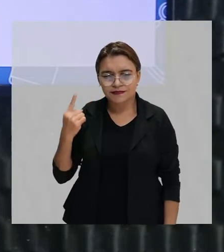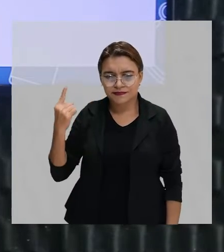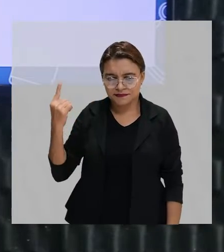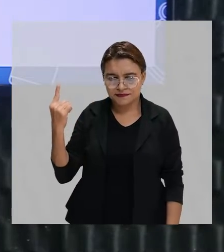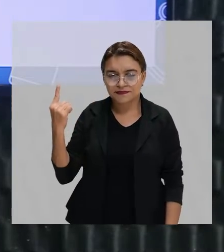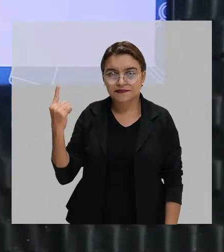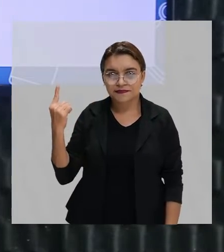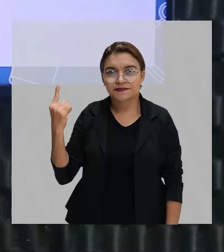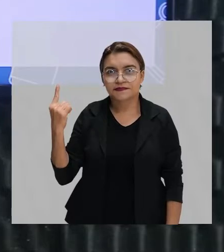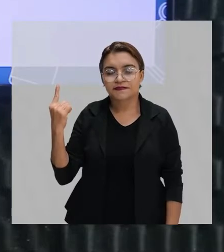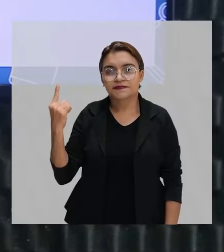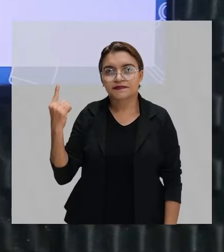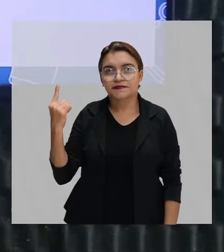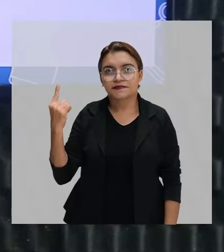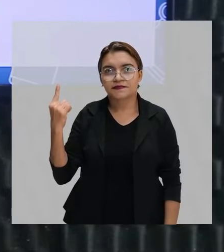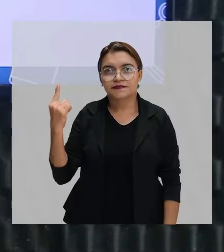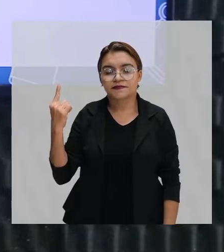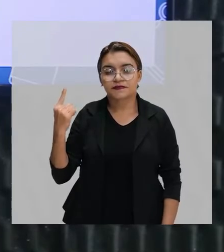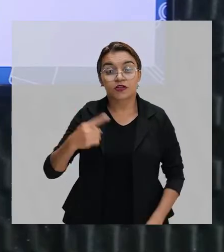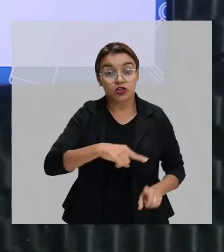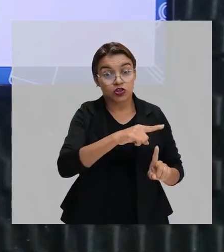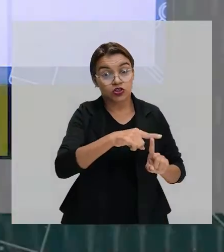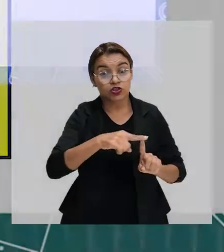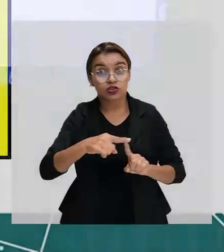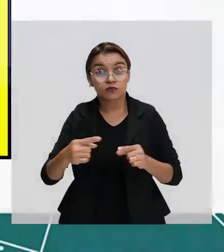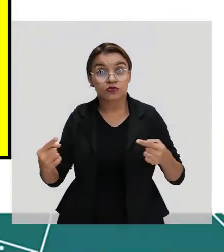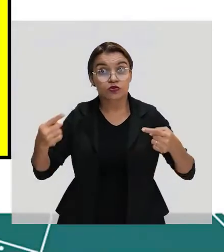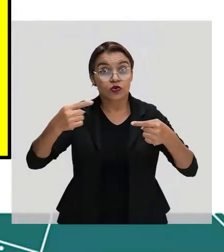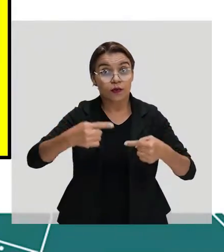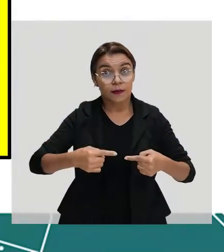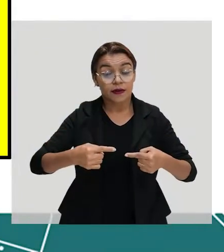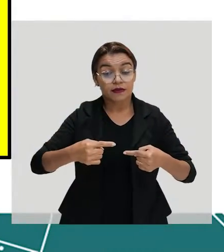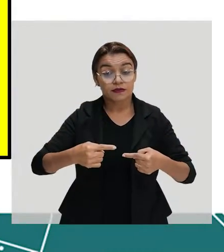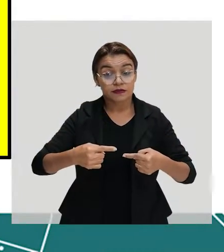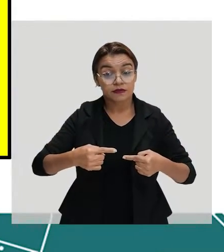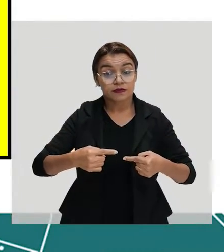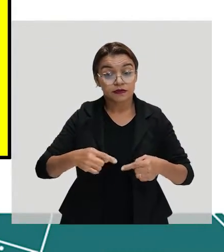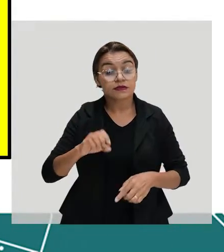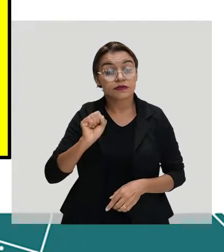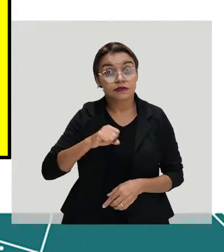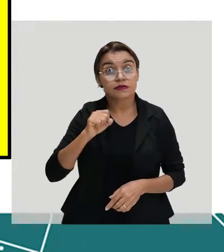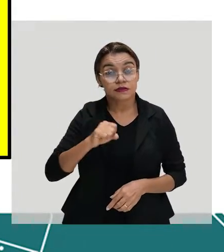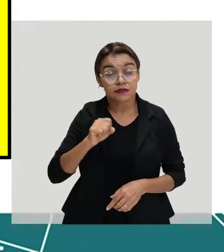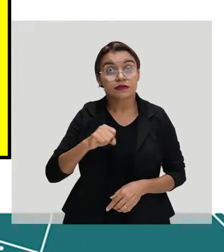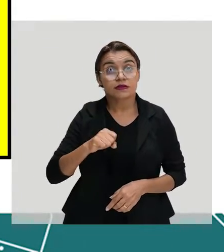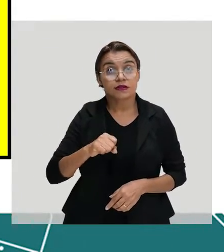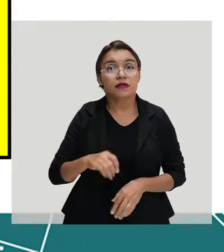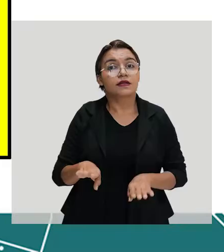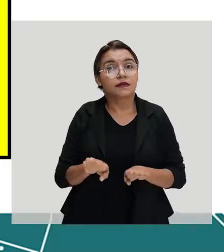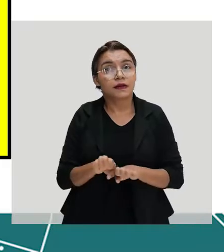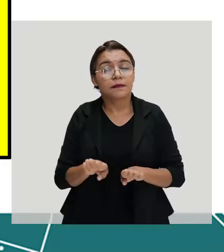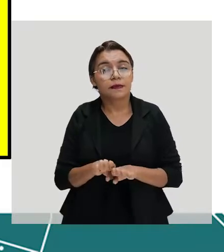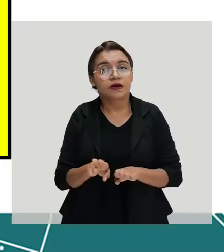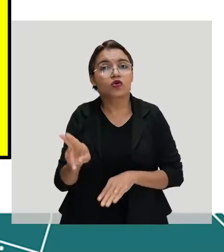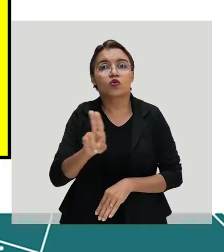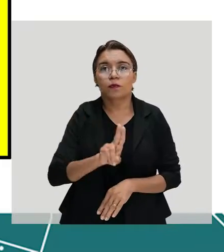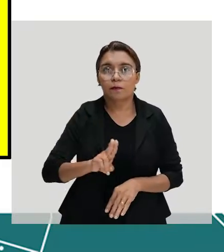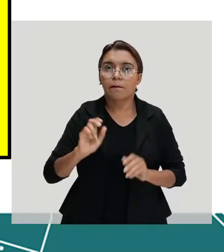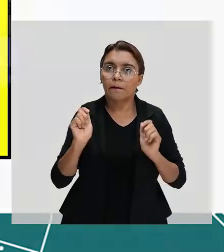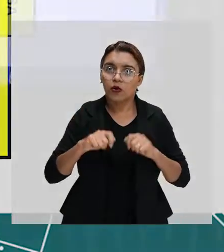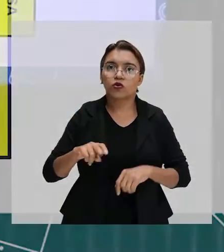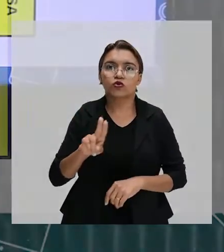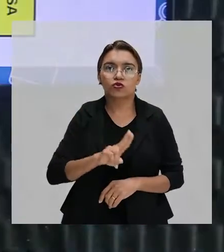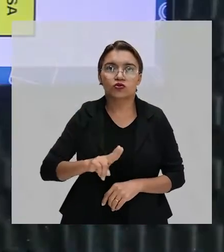cravimagar Muay Thai Box são modalidades de combate são mas também são modalidades que podem ser aplicada à